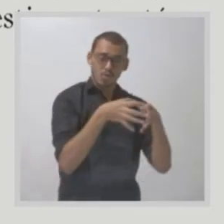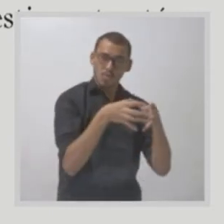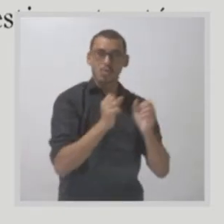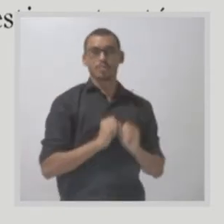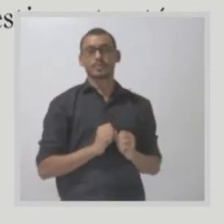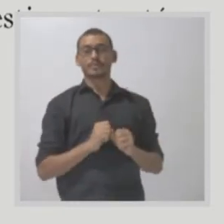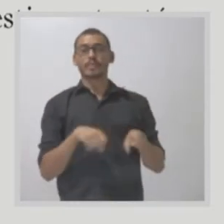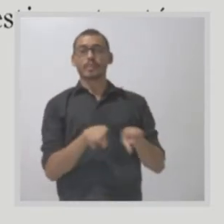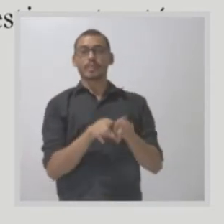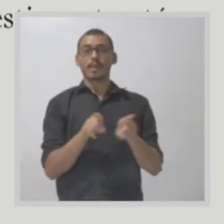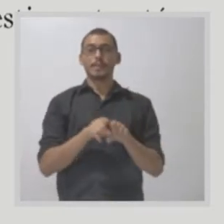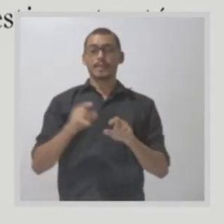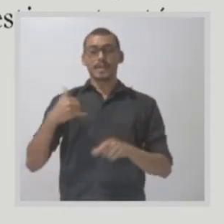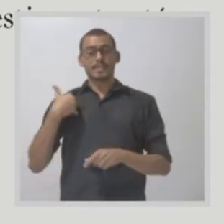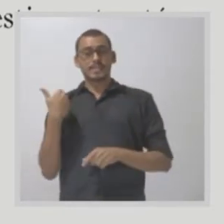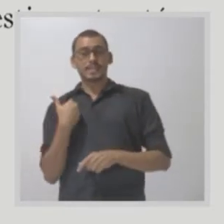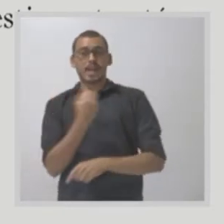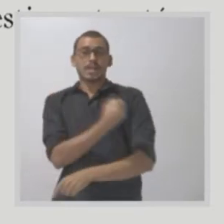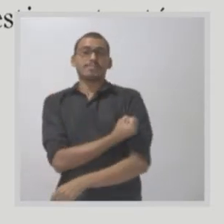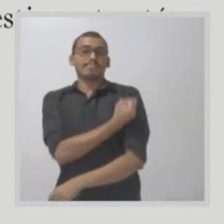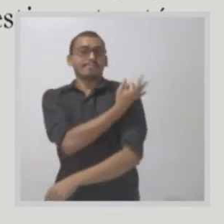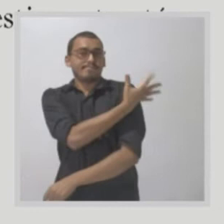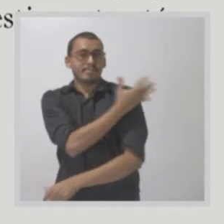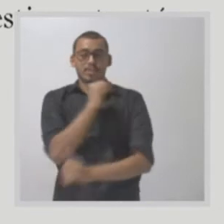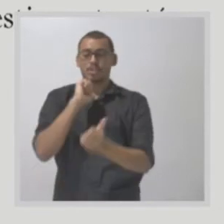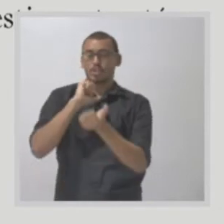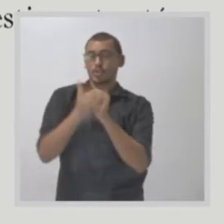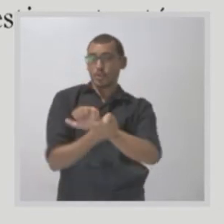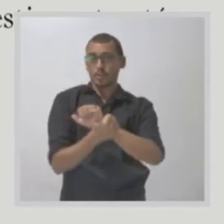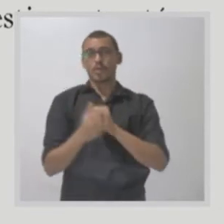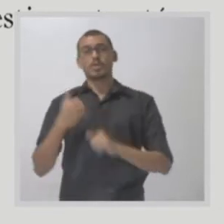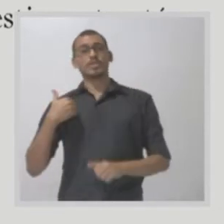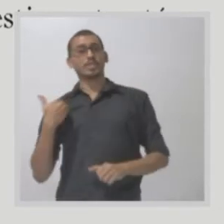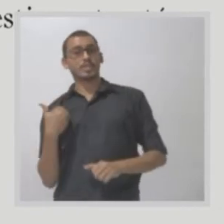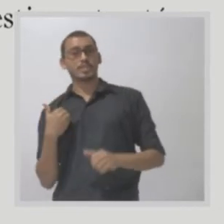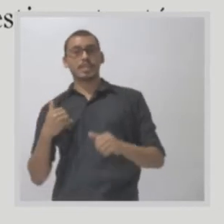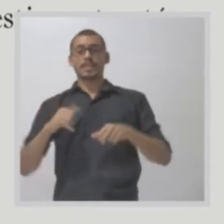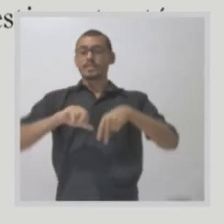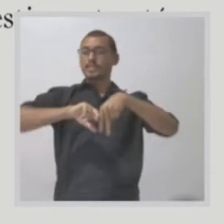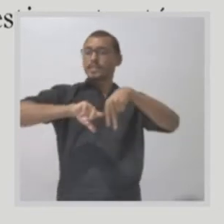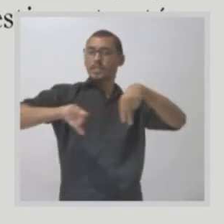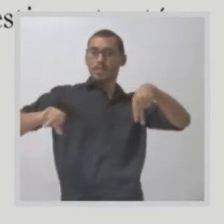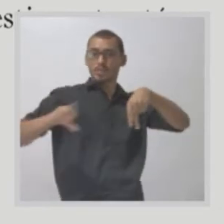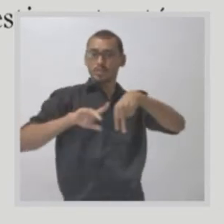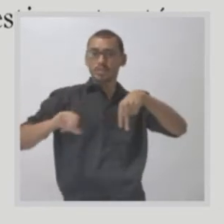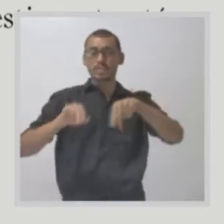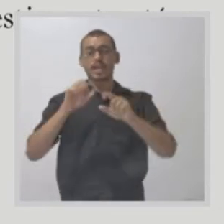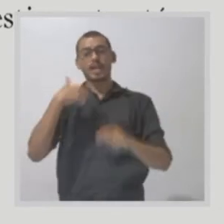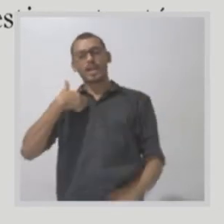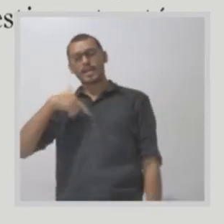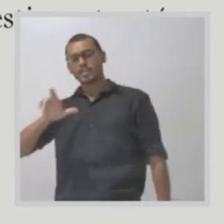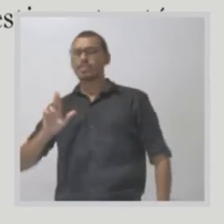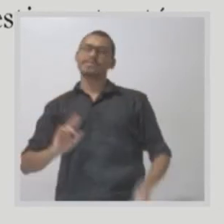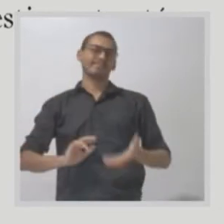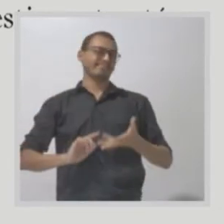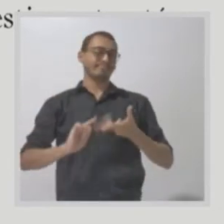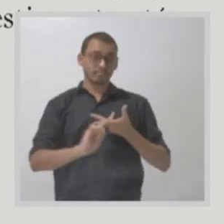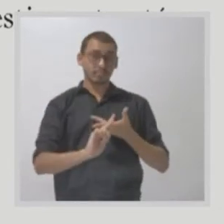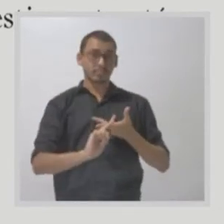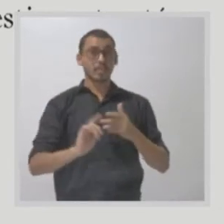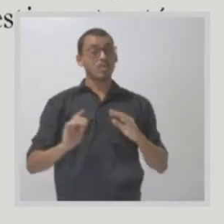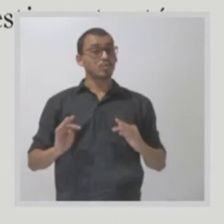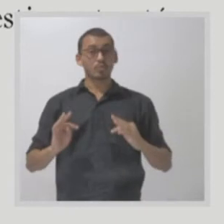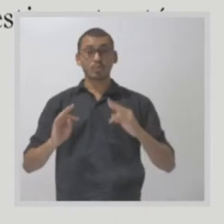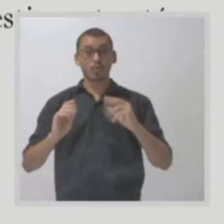escolaridade, esporte, tribos urbanas, idade, gênero, sexualidade, religião e etc. Todas